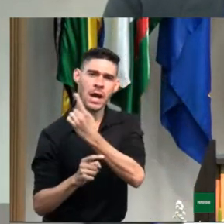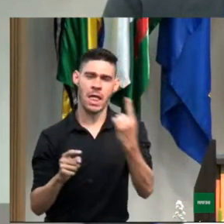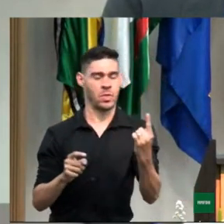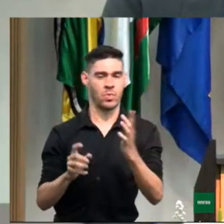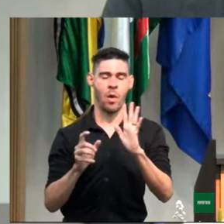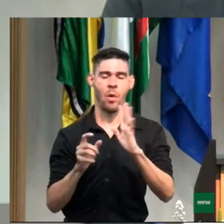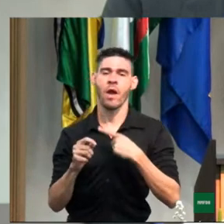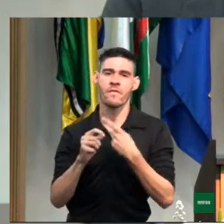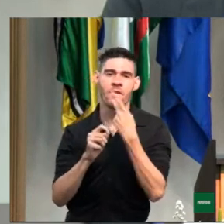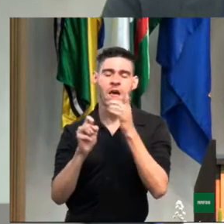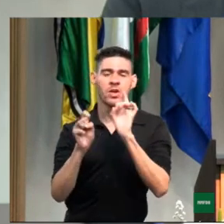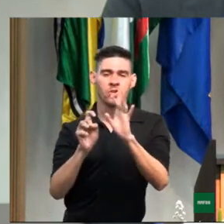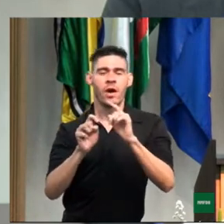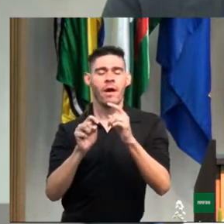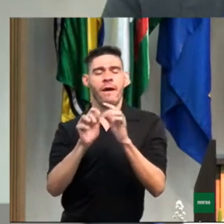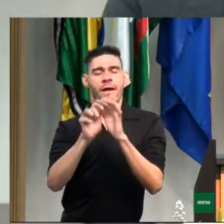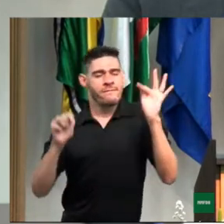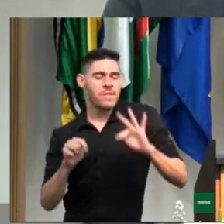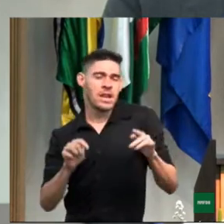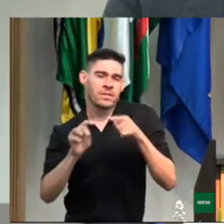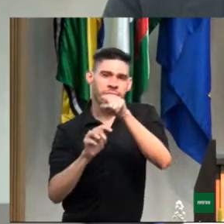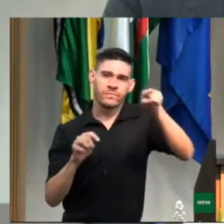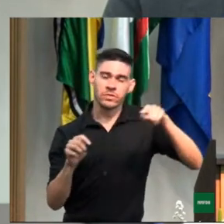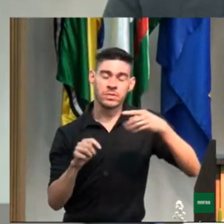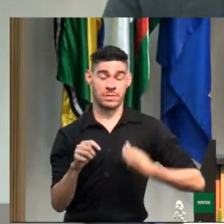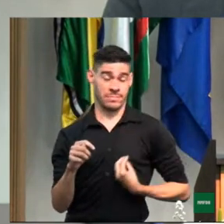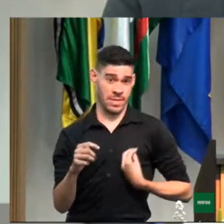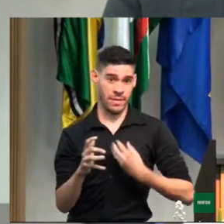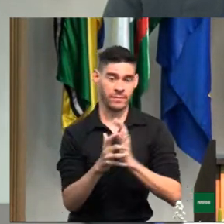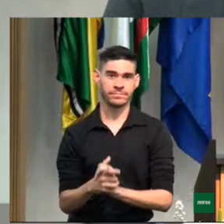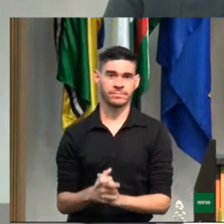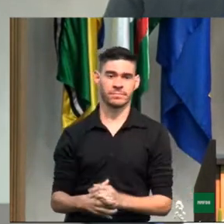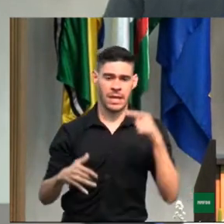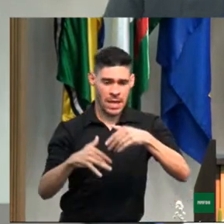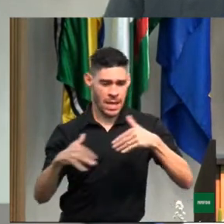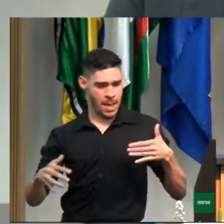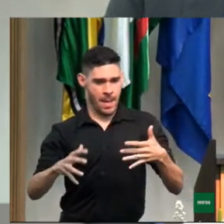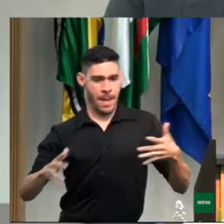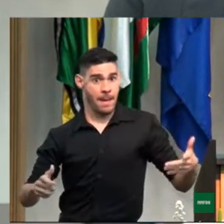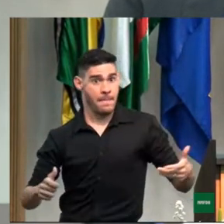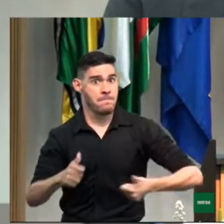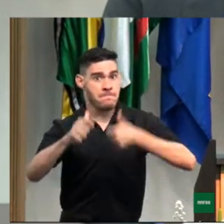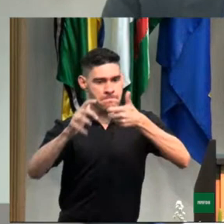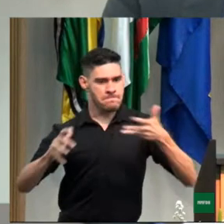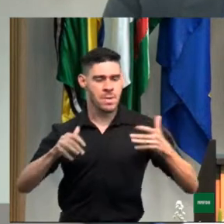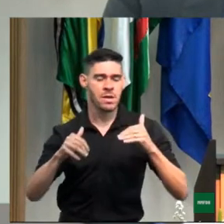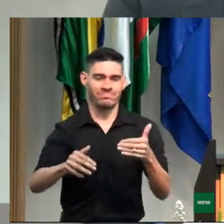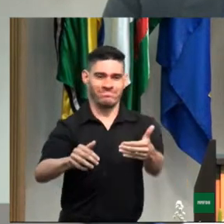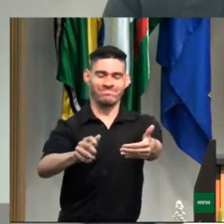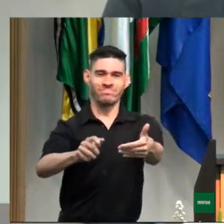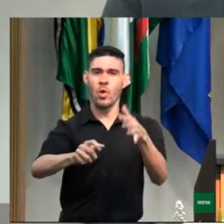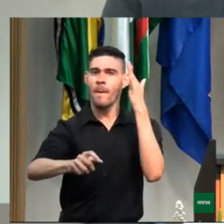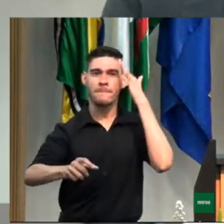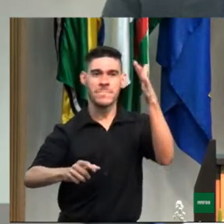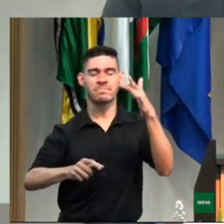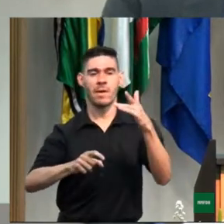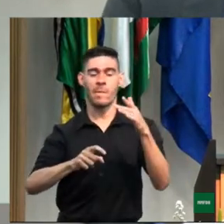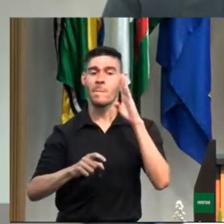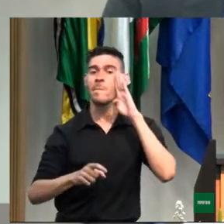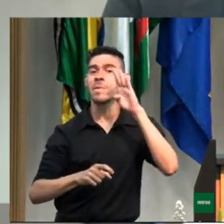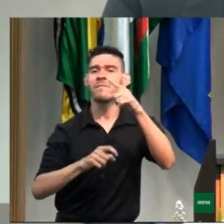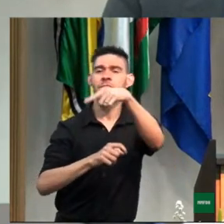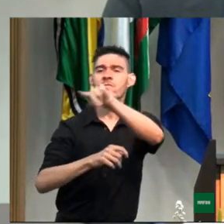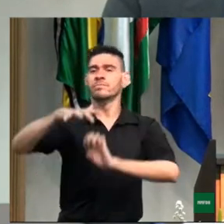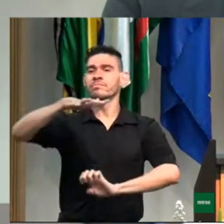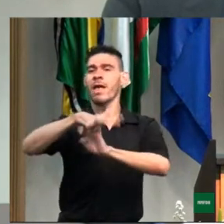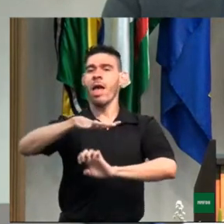feliz. Este é o ministério mais extraordinário da Esplanada, inclusive, senhores empresários. Saibam que vocês têm